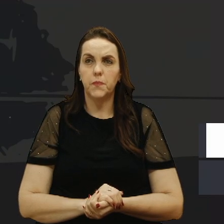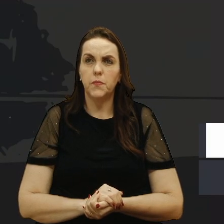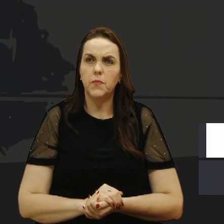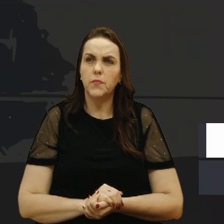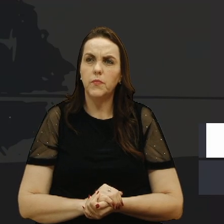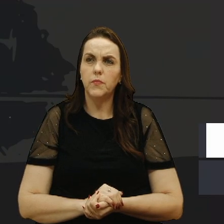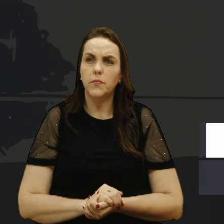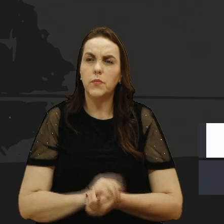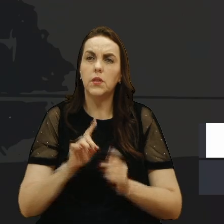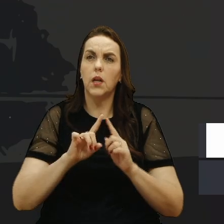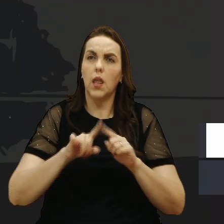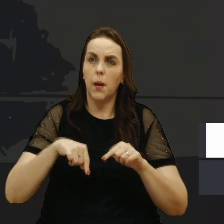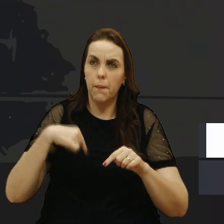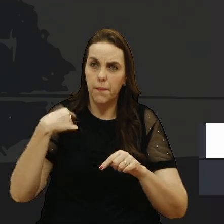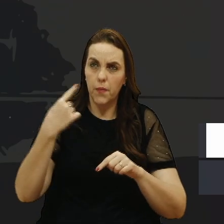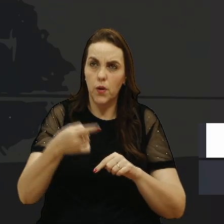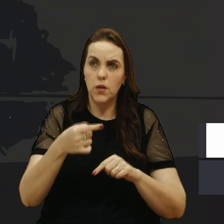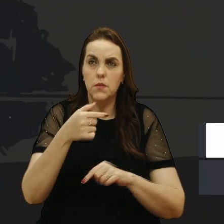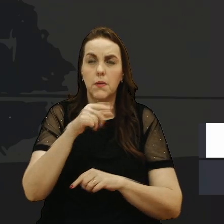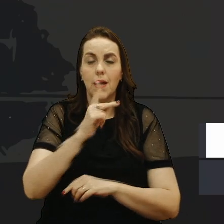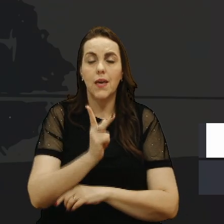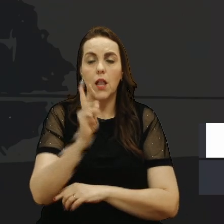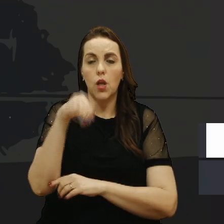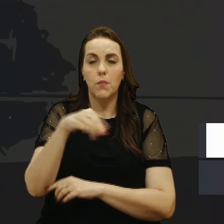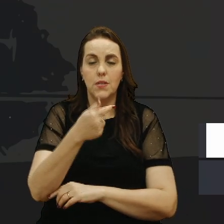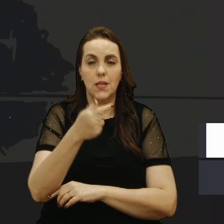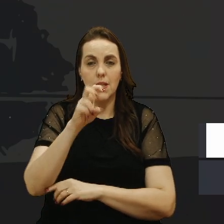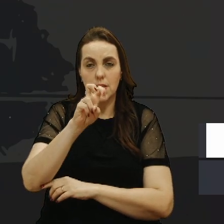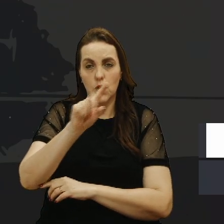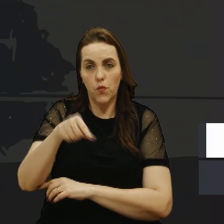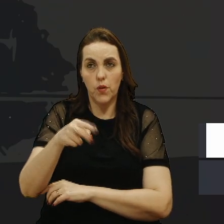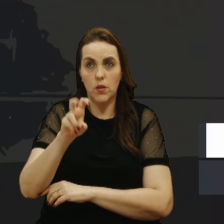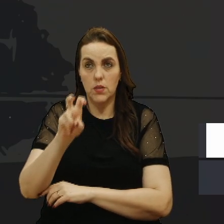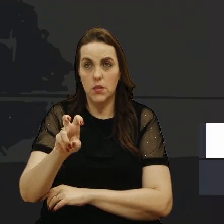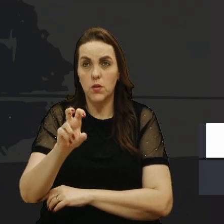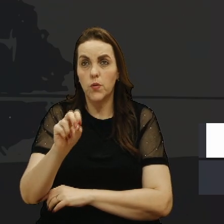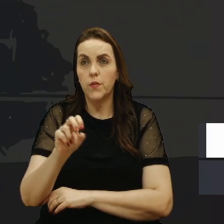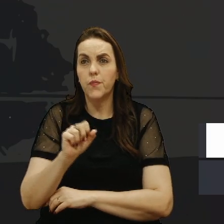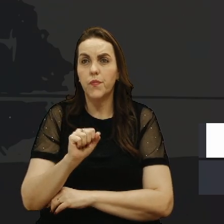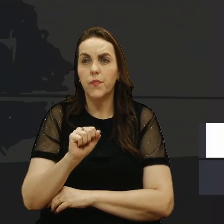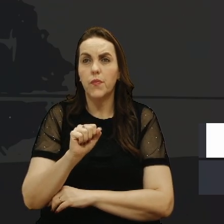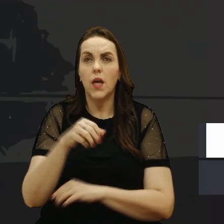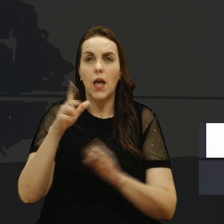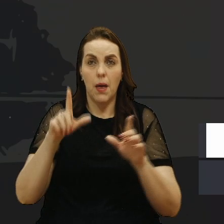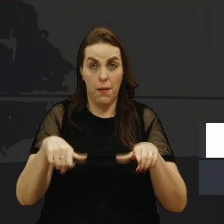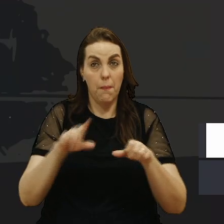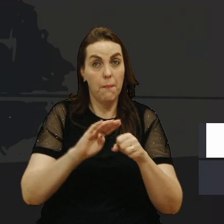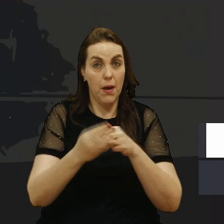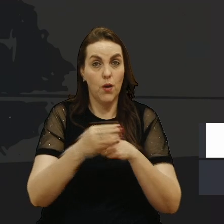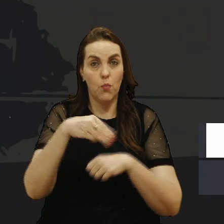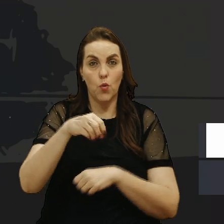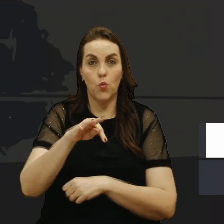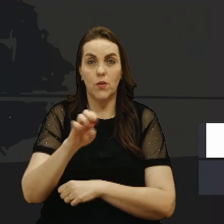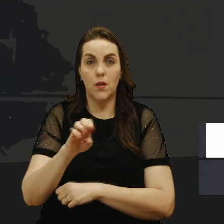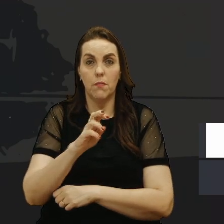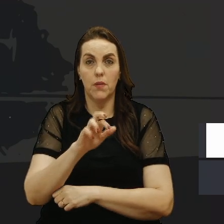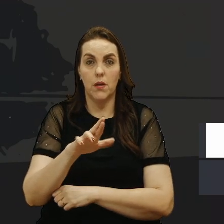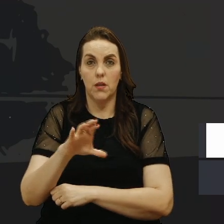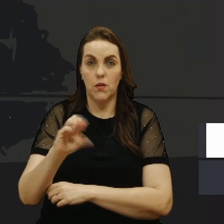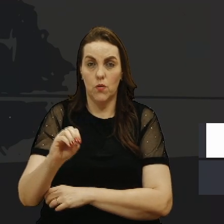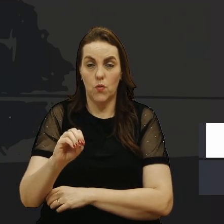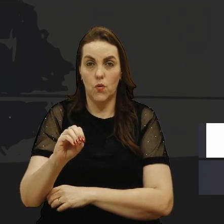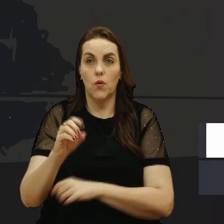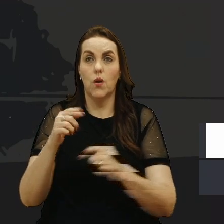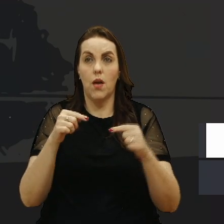A próxima aqui seria no 75,5, que é o do Monte Ibérico. Hoje, o cruzamento que existe ali é